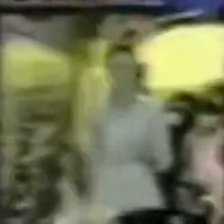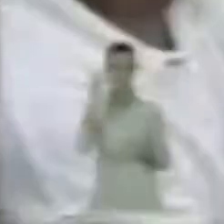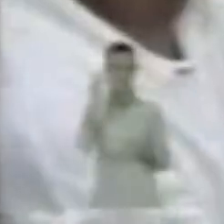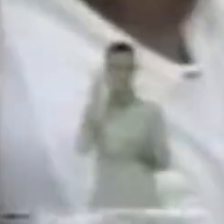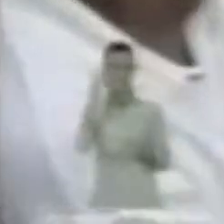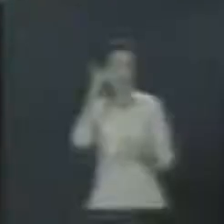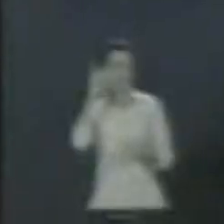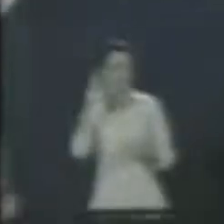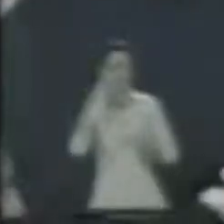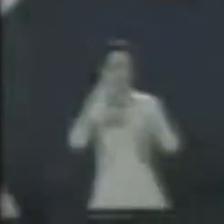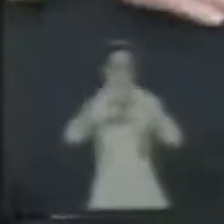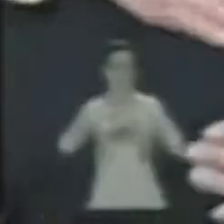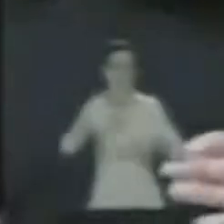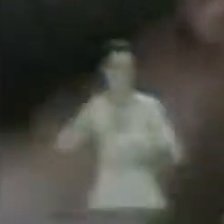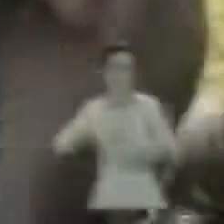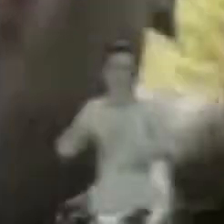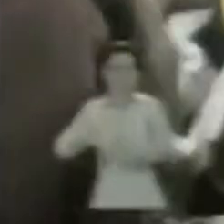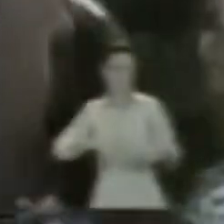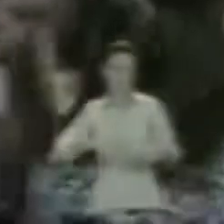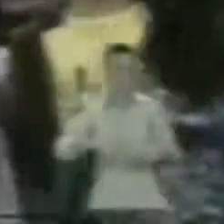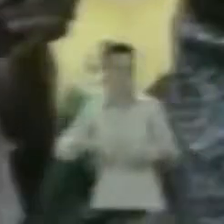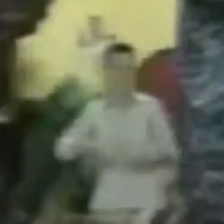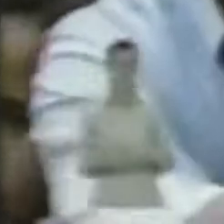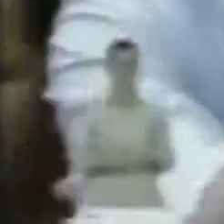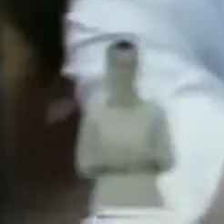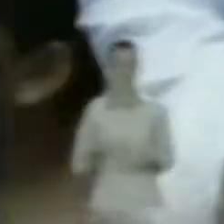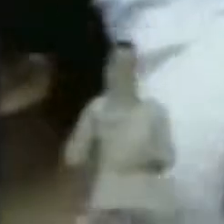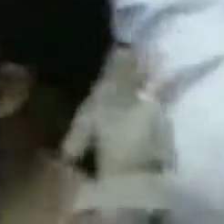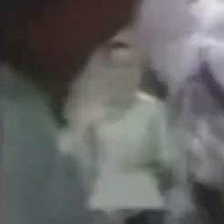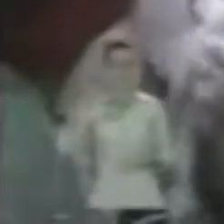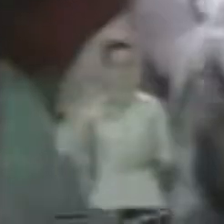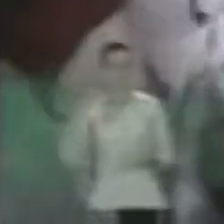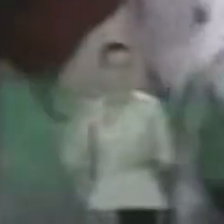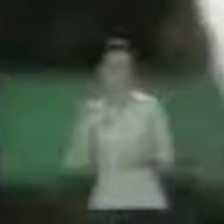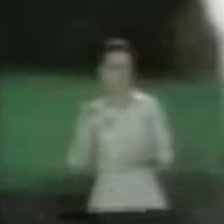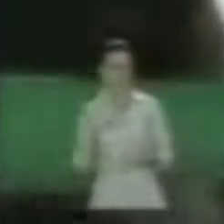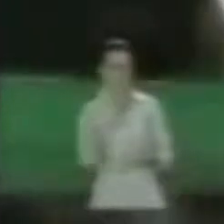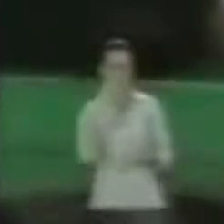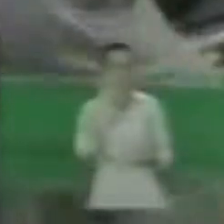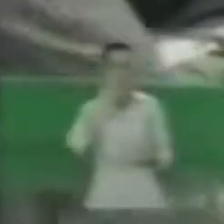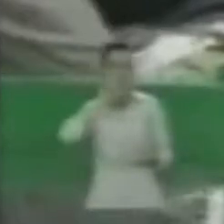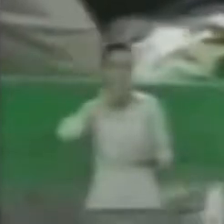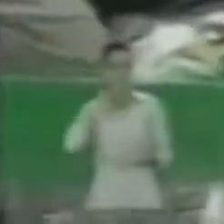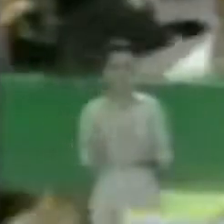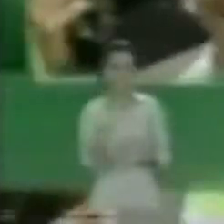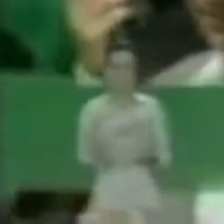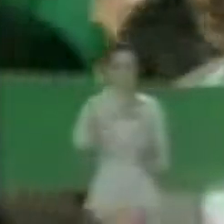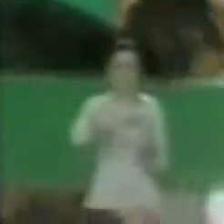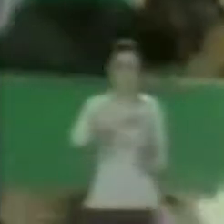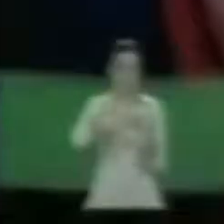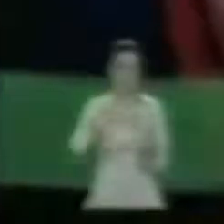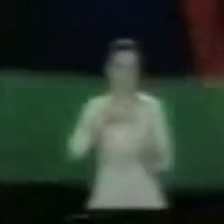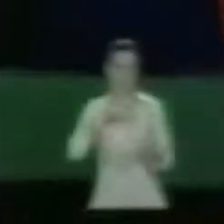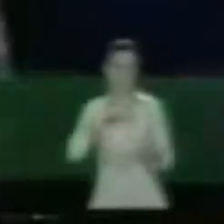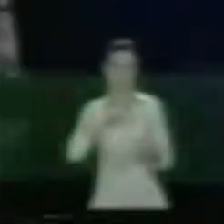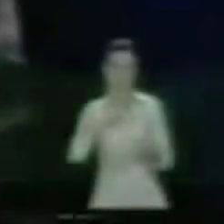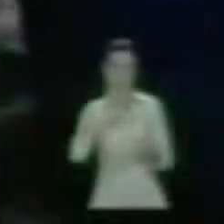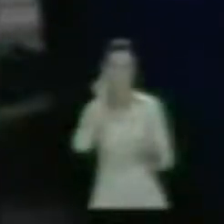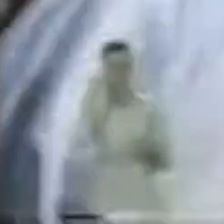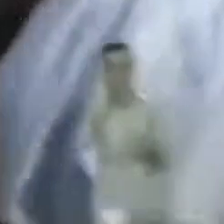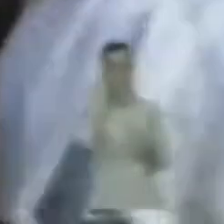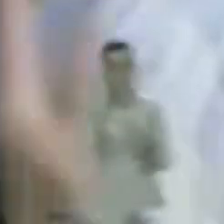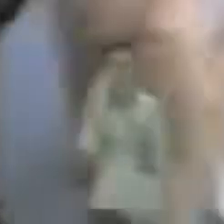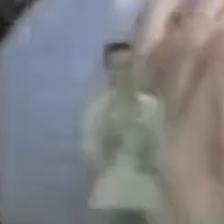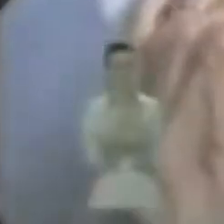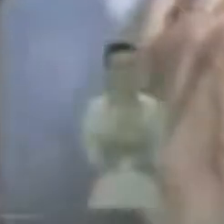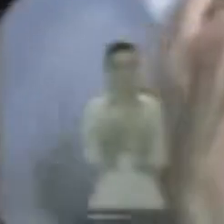leva Geraldo ao segundo turno. É Geraldo dos 40 milhões de votos. Obrigado pela